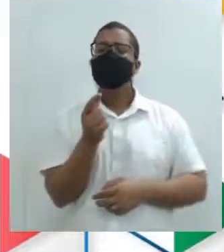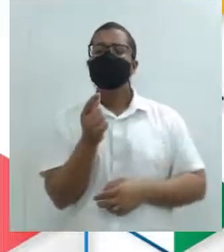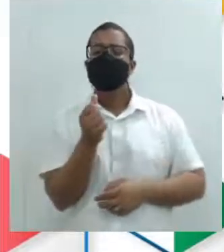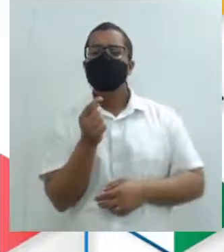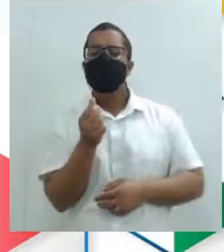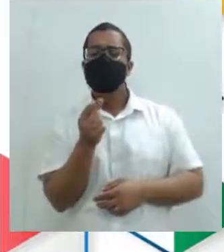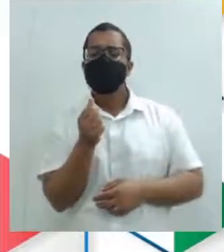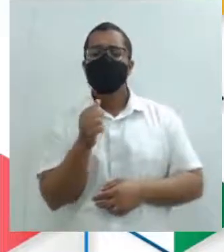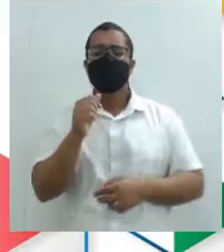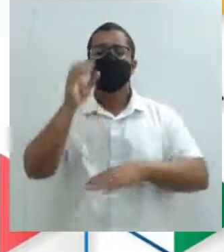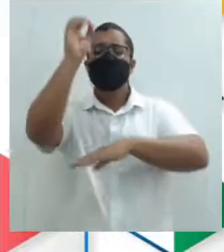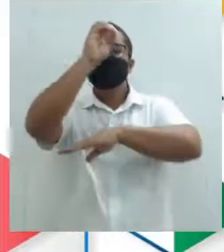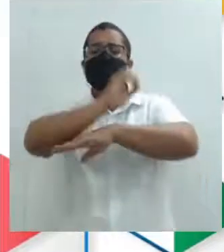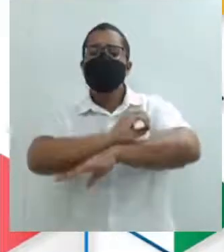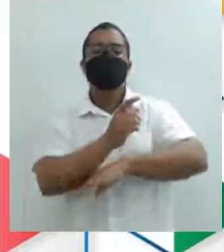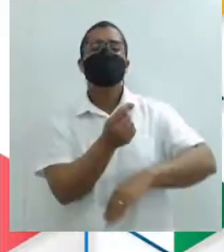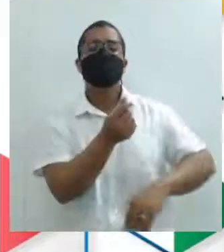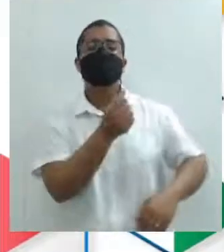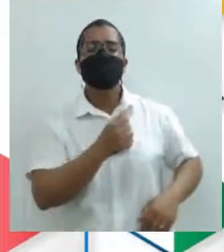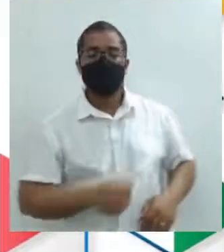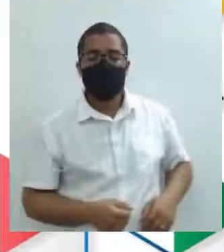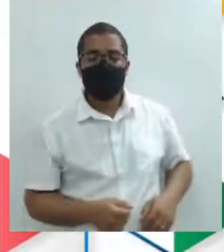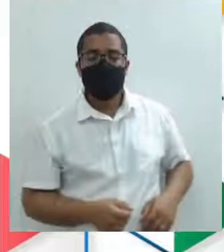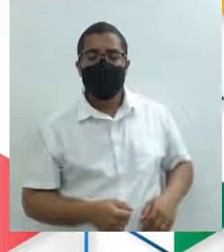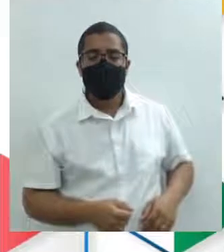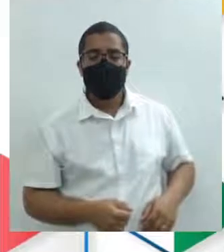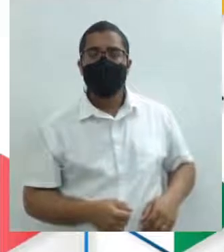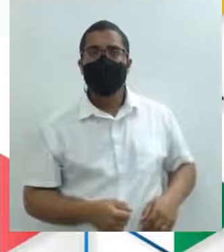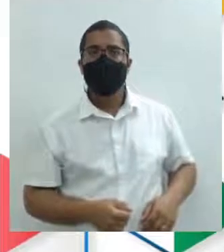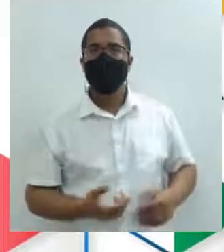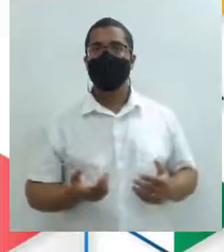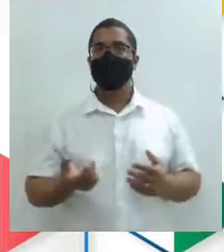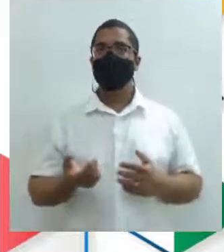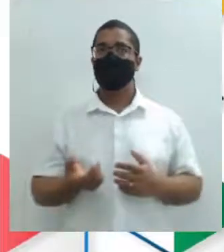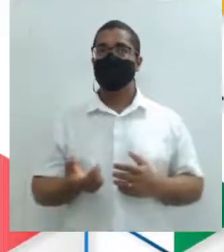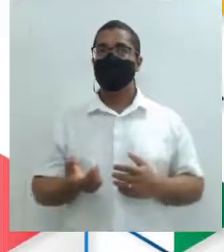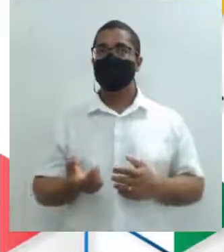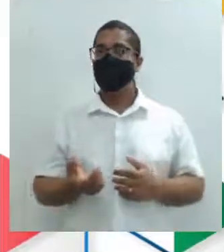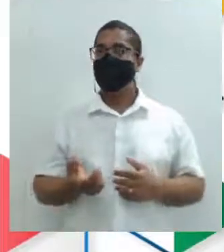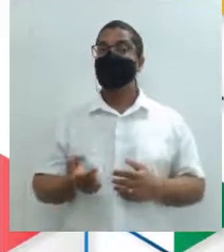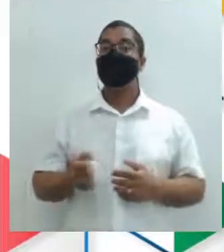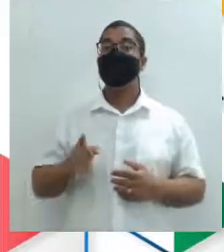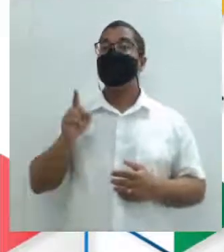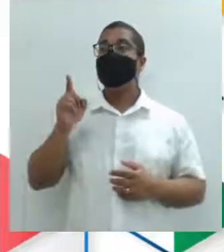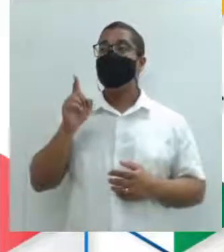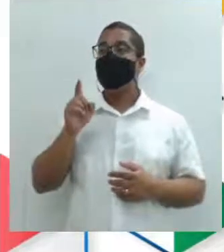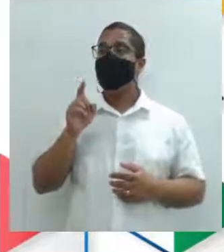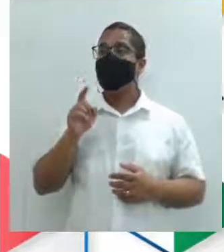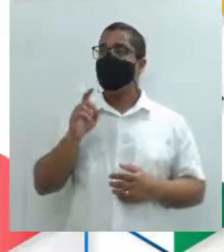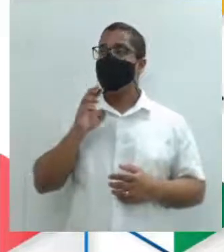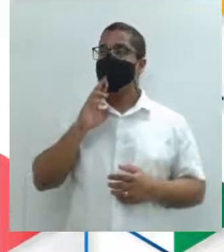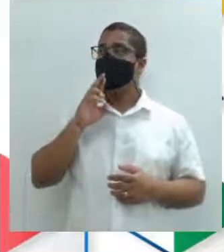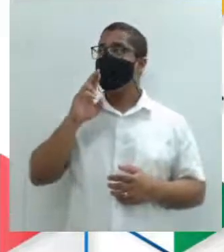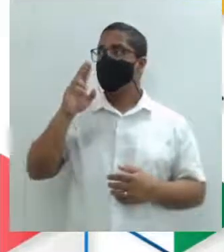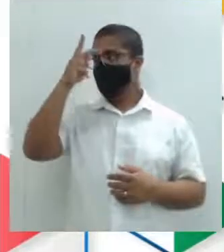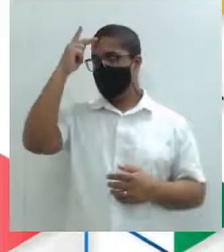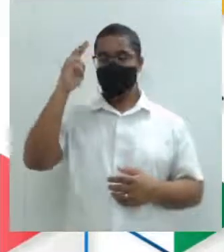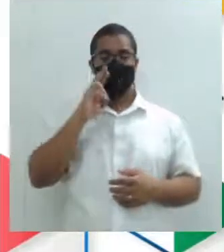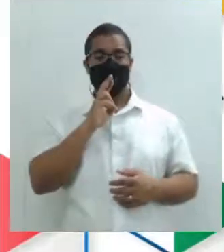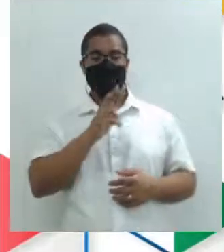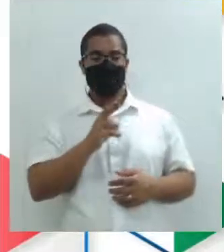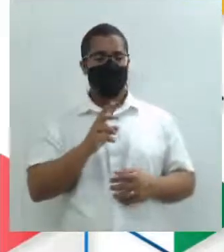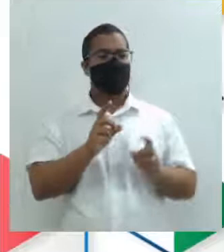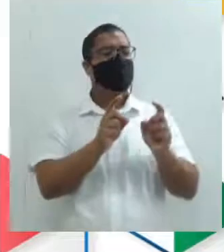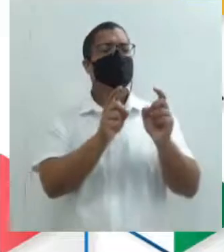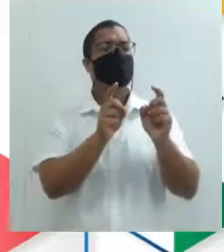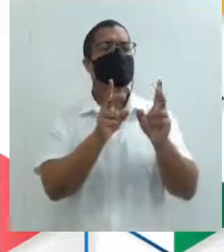do sol? Quanto quer pelo pôr do sol? Em seguida, ele recebe a resposta de alguém e diz: não está